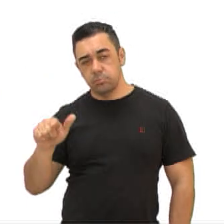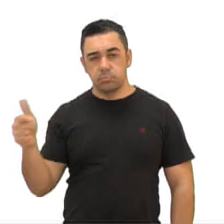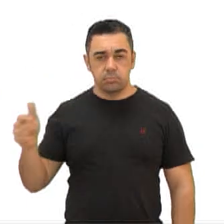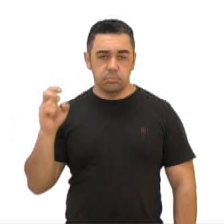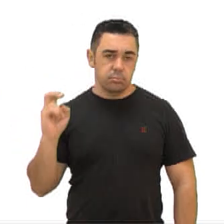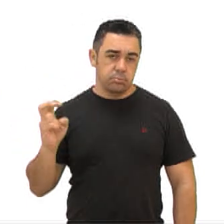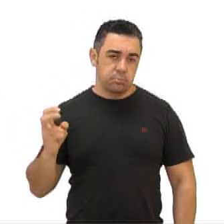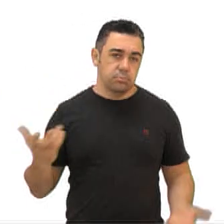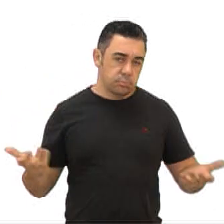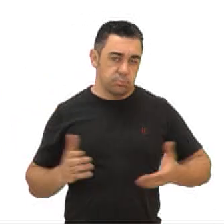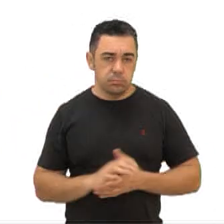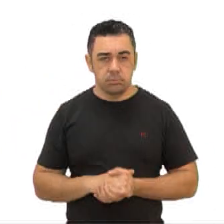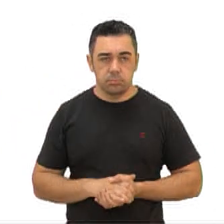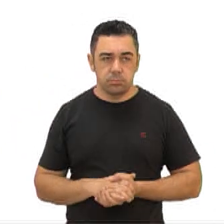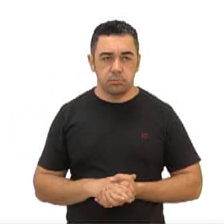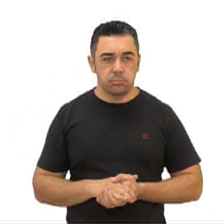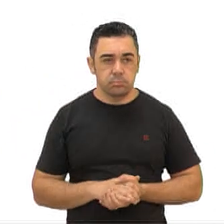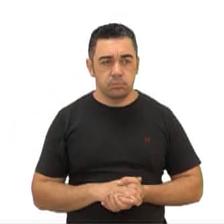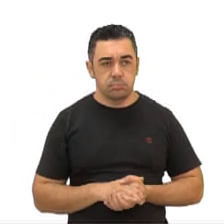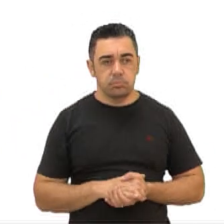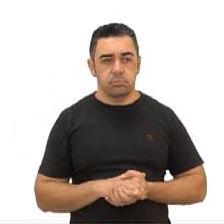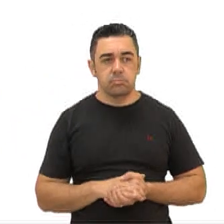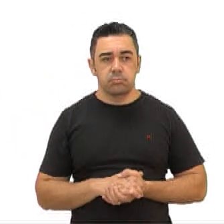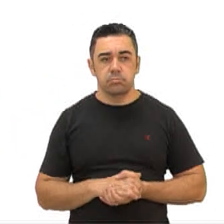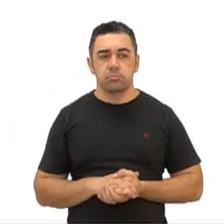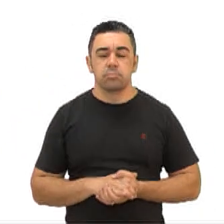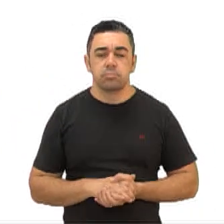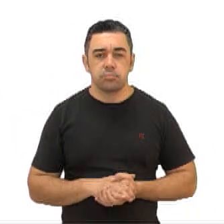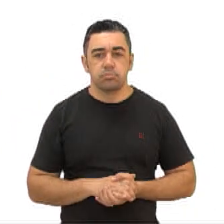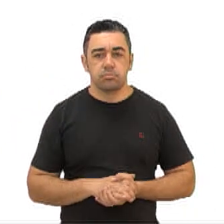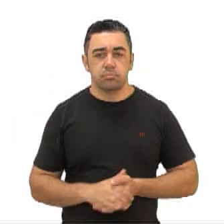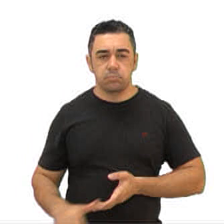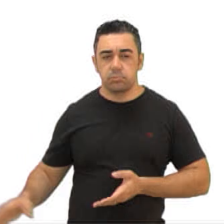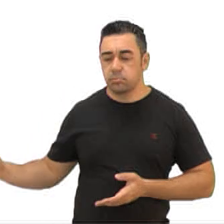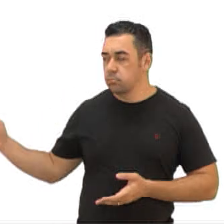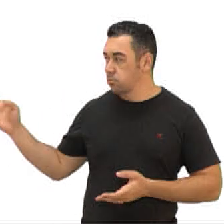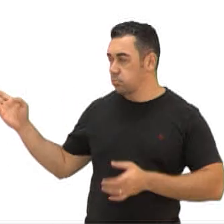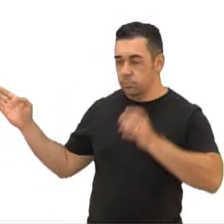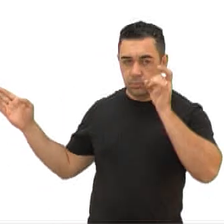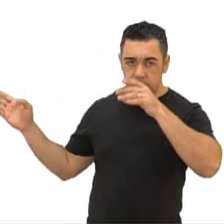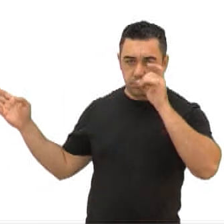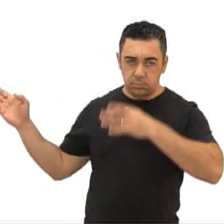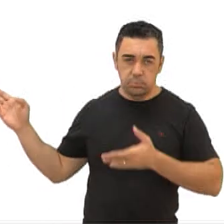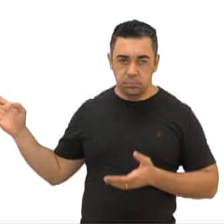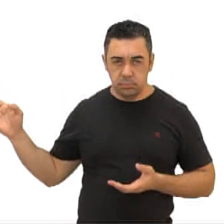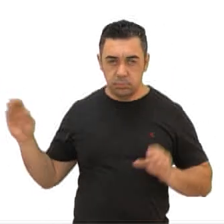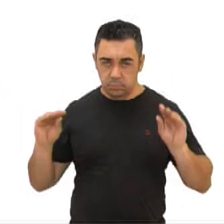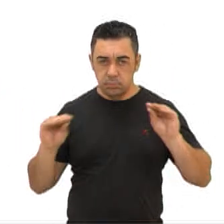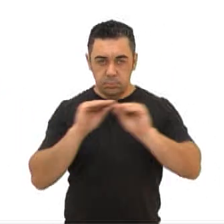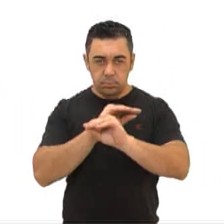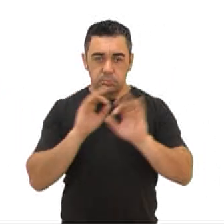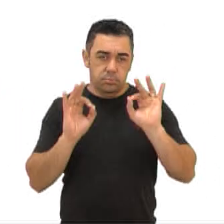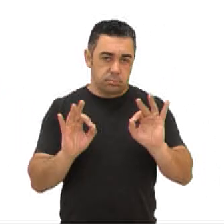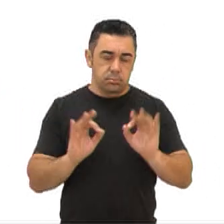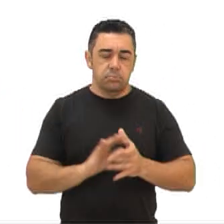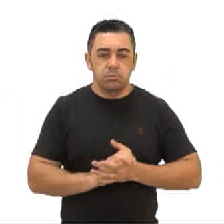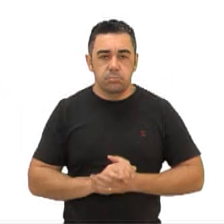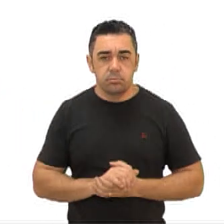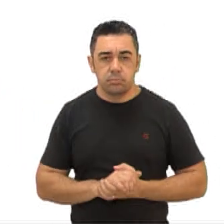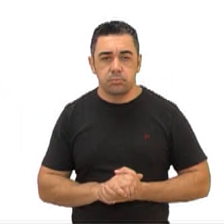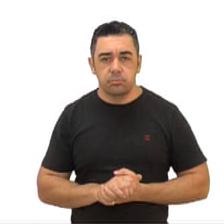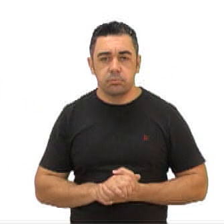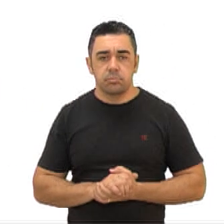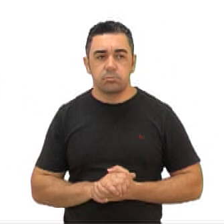da balança, o segundo membro. Então, 3x mais x é igual a 2 mais 2 mais 1.